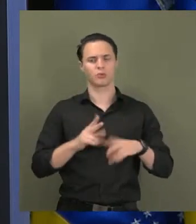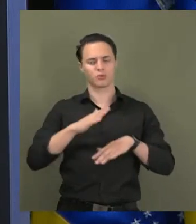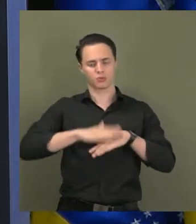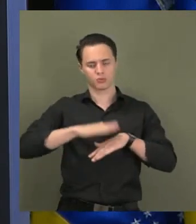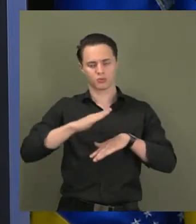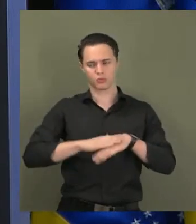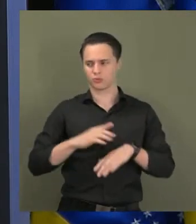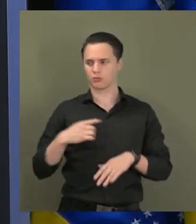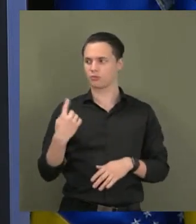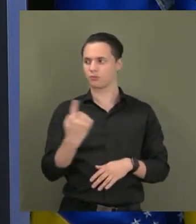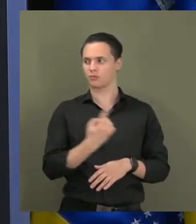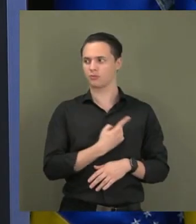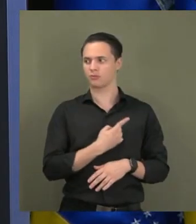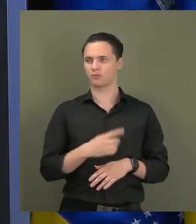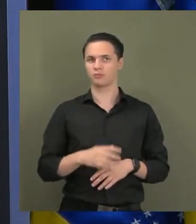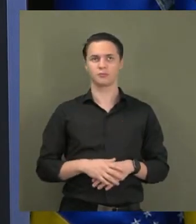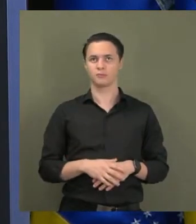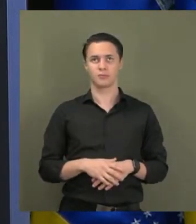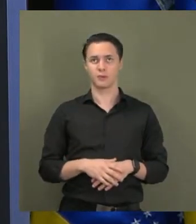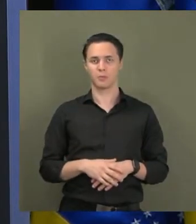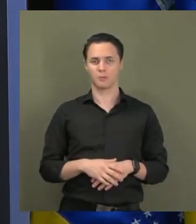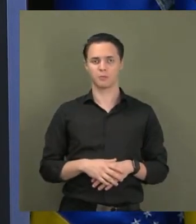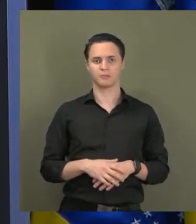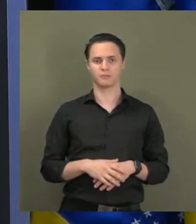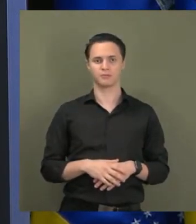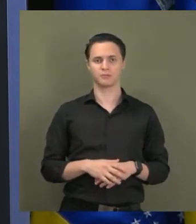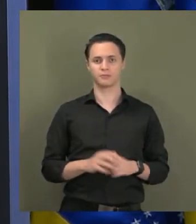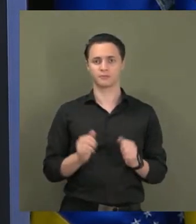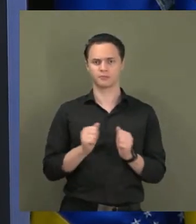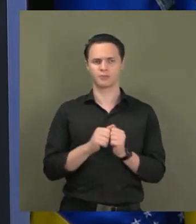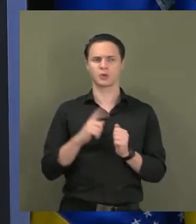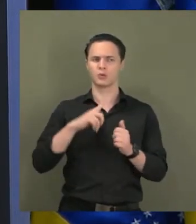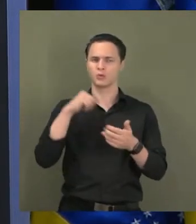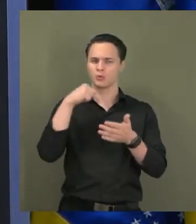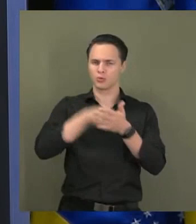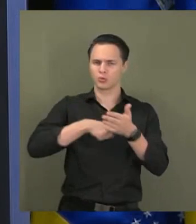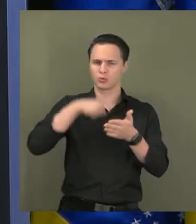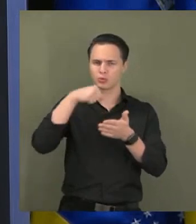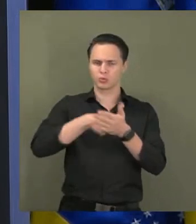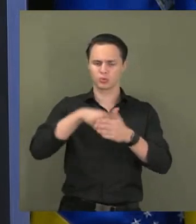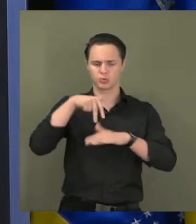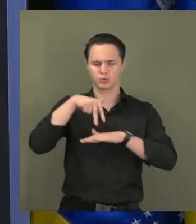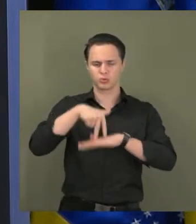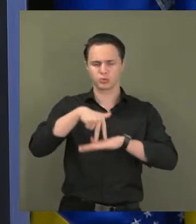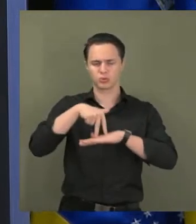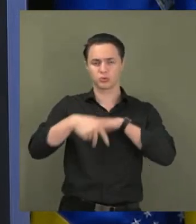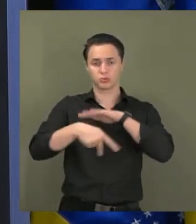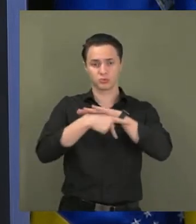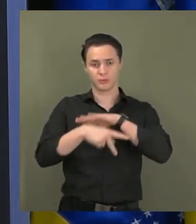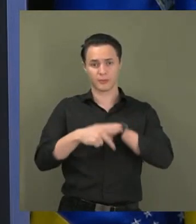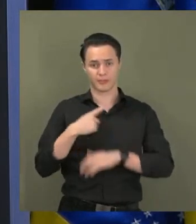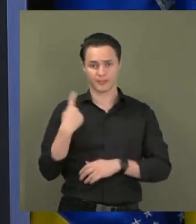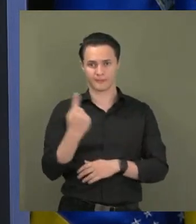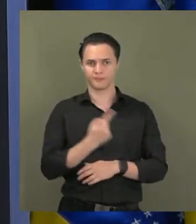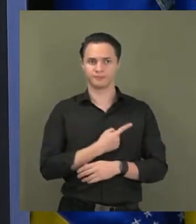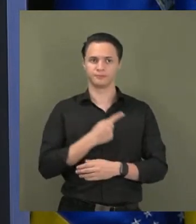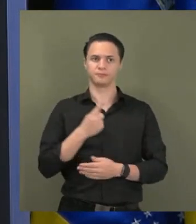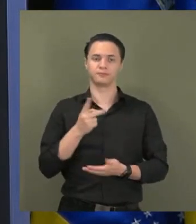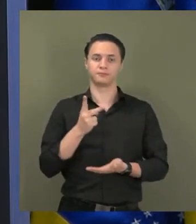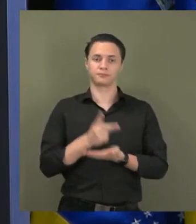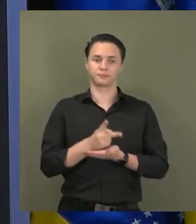parte, cobrando uma atitude digna, com muita resiliência dessa casa. Embora o